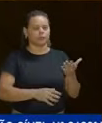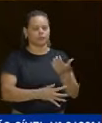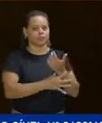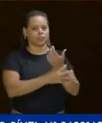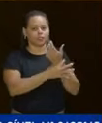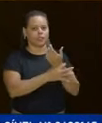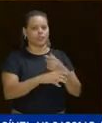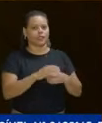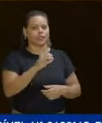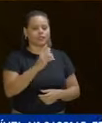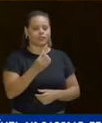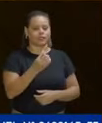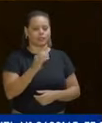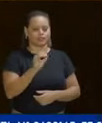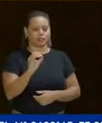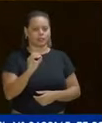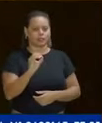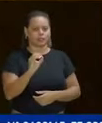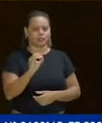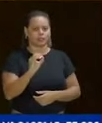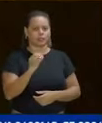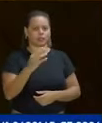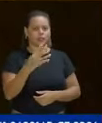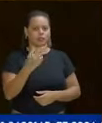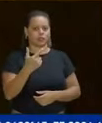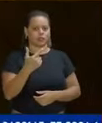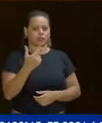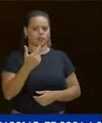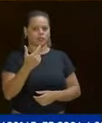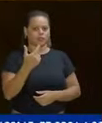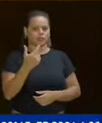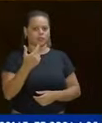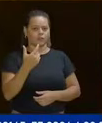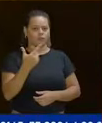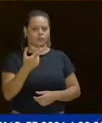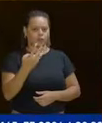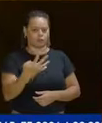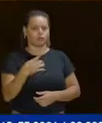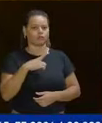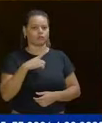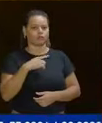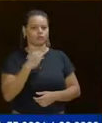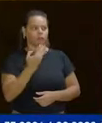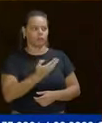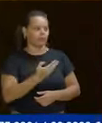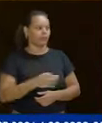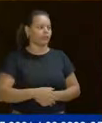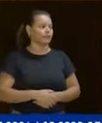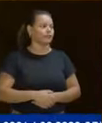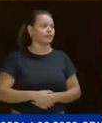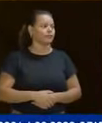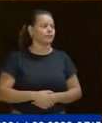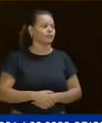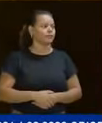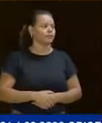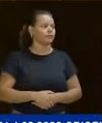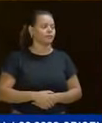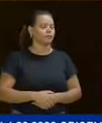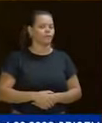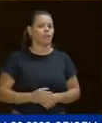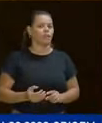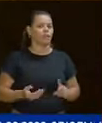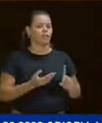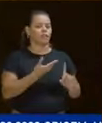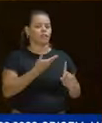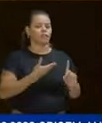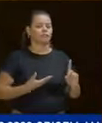0600-147, 47 de 2024, o excelentíssimo juiz federal, doutor